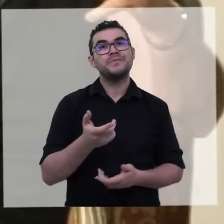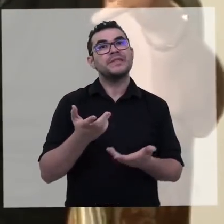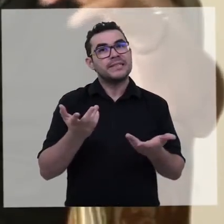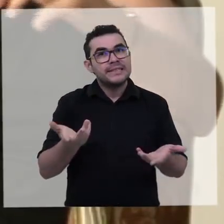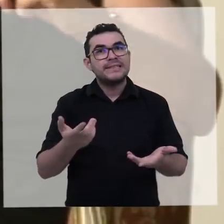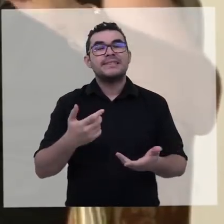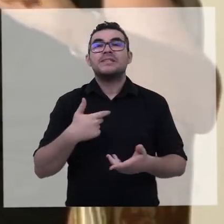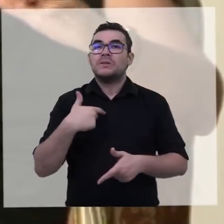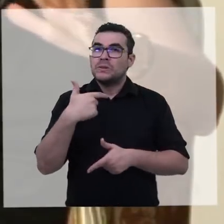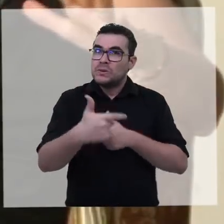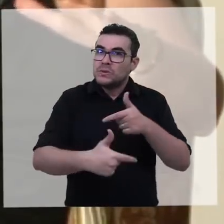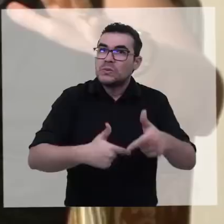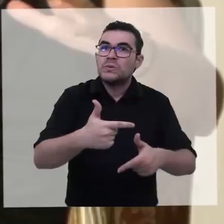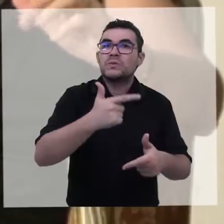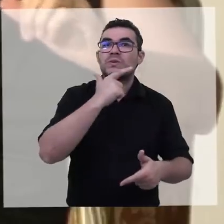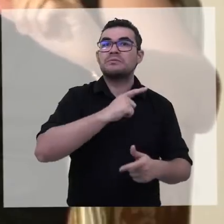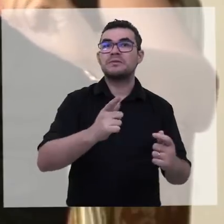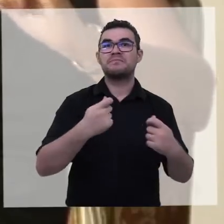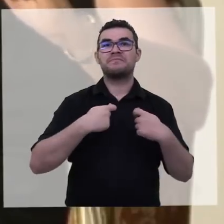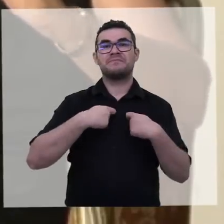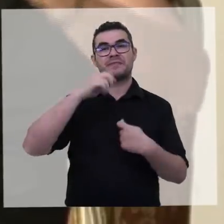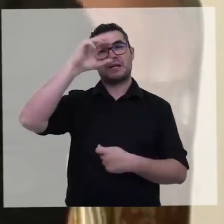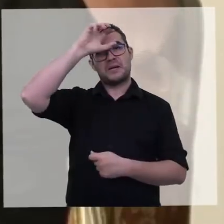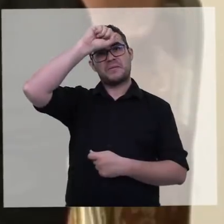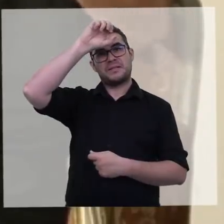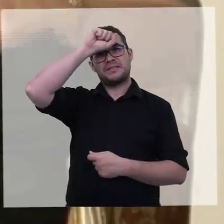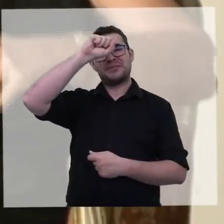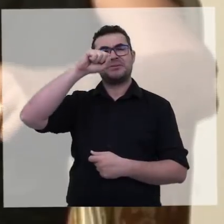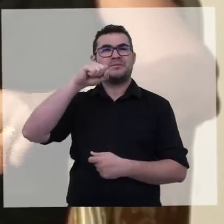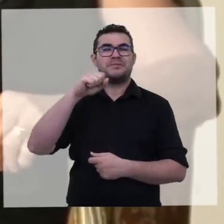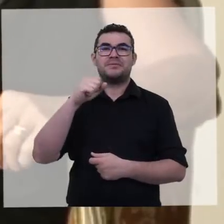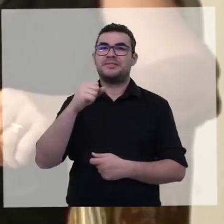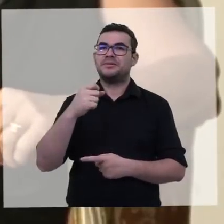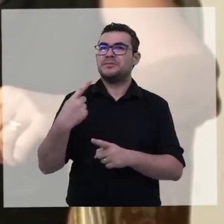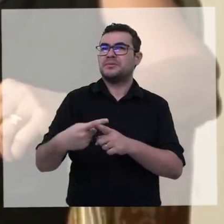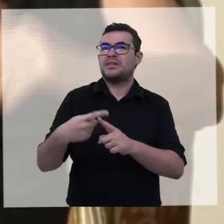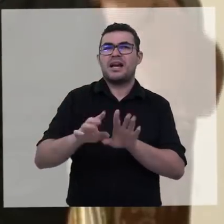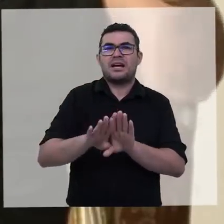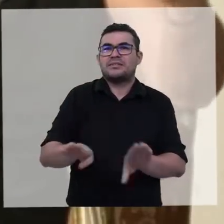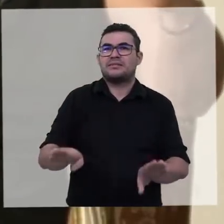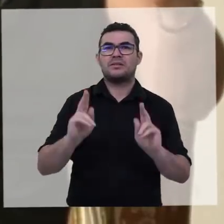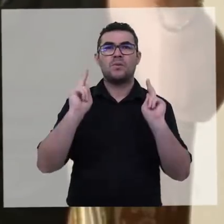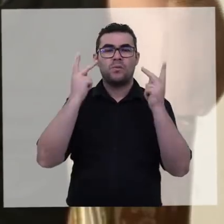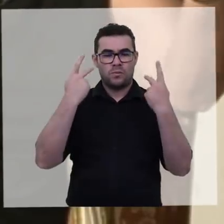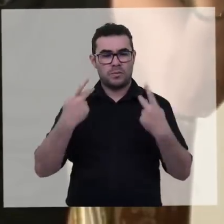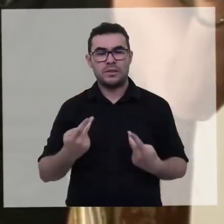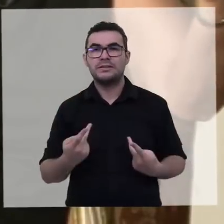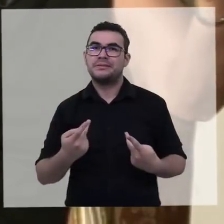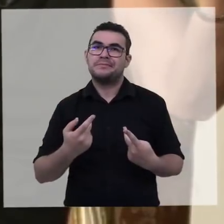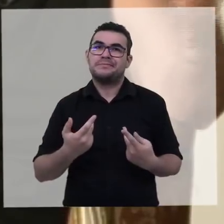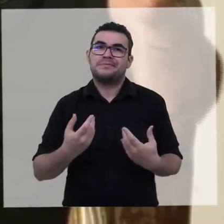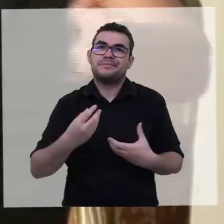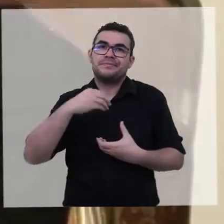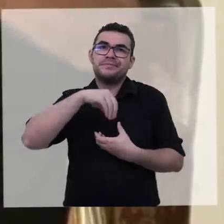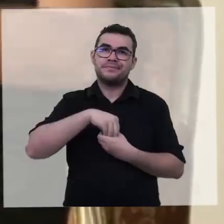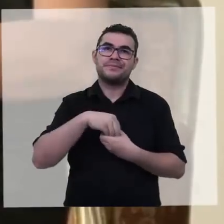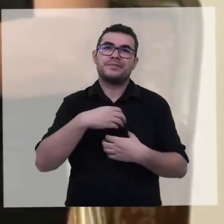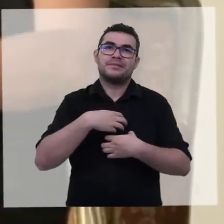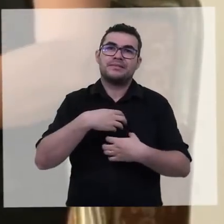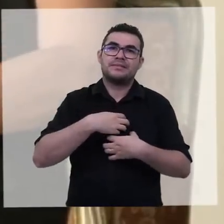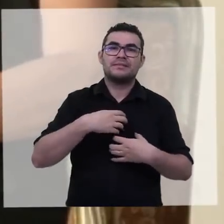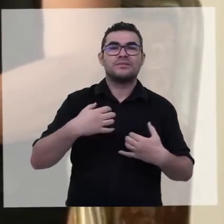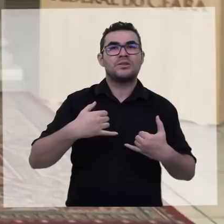aprende muito, é um aprendizado assim, da vaidade humana, das coisas dos lados positivos